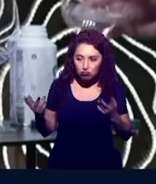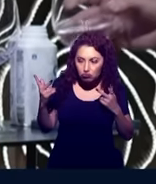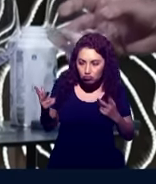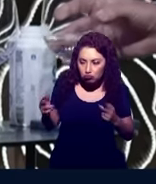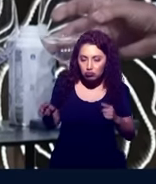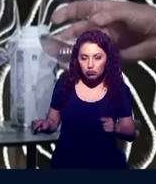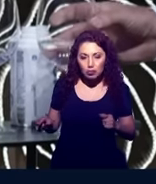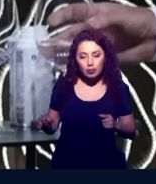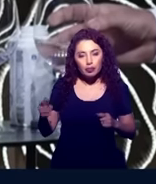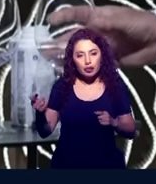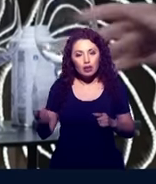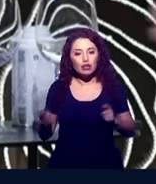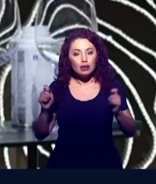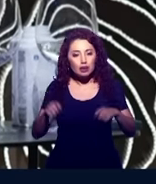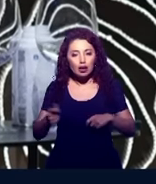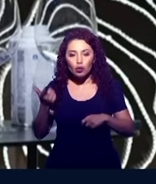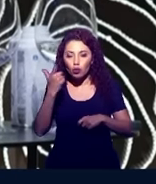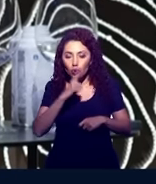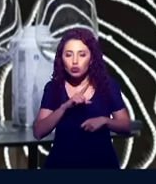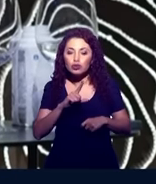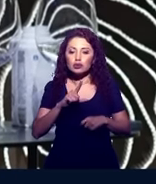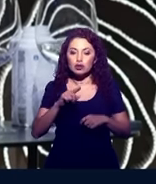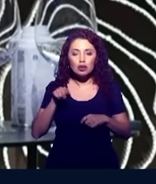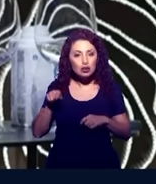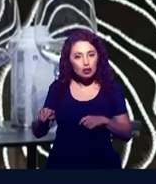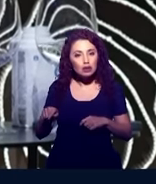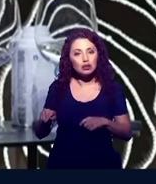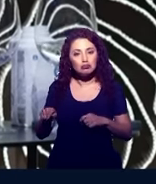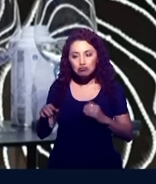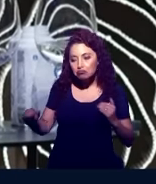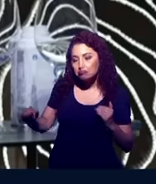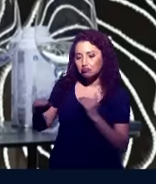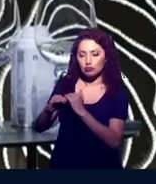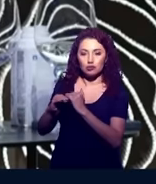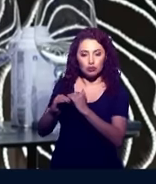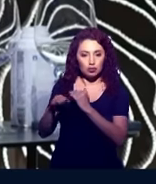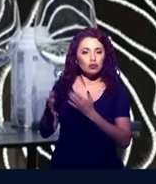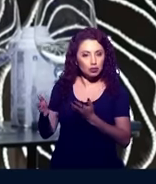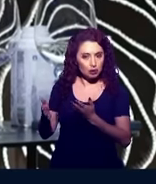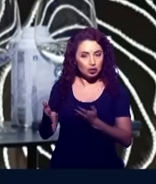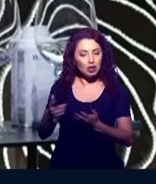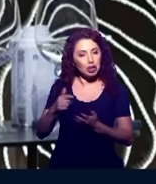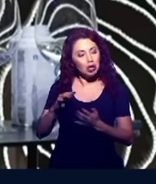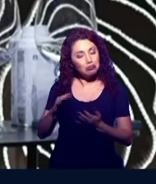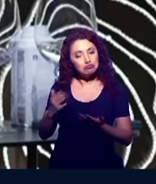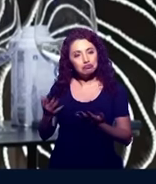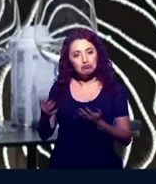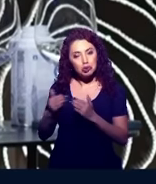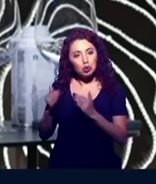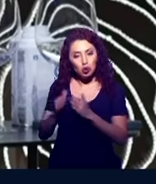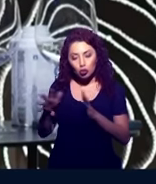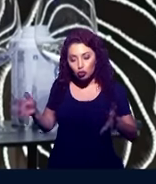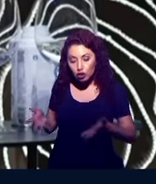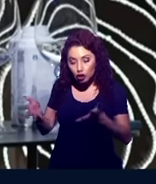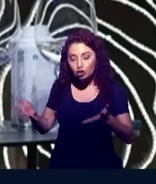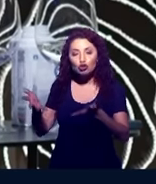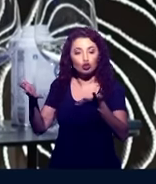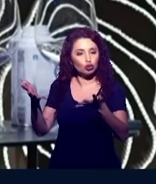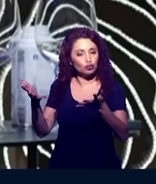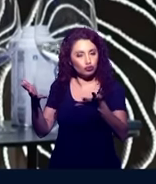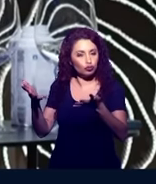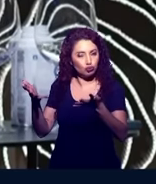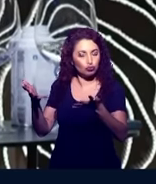Dê nos termos mais isonômicos possíveis né nada contra o incentivo fiscal Regional desde quee seja